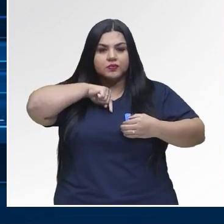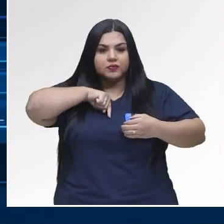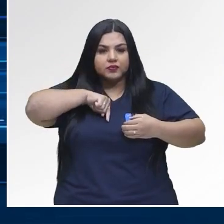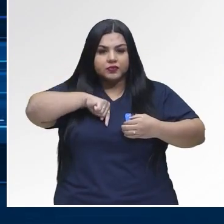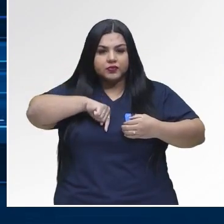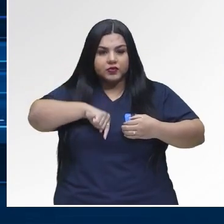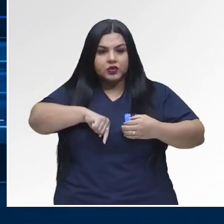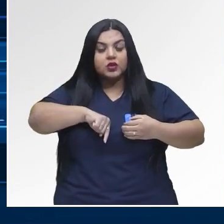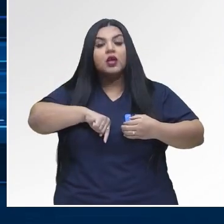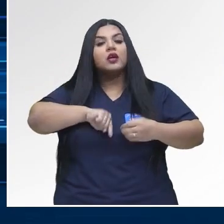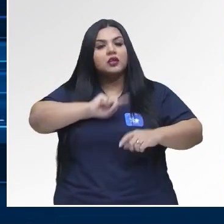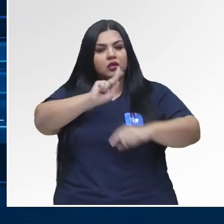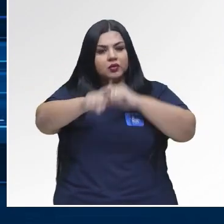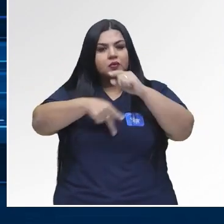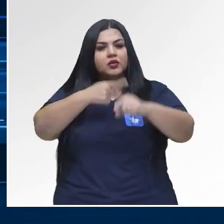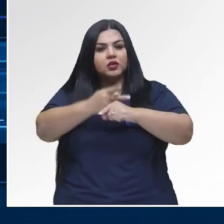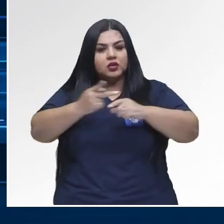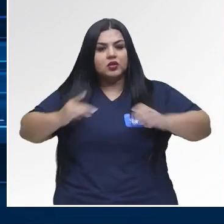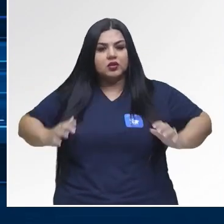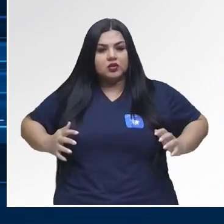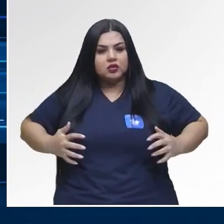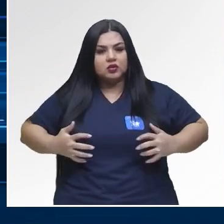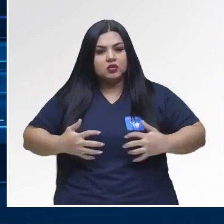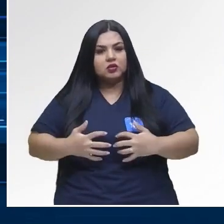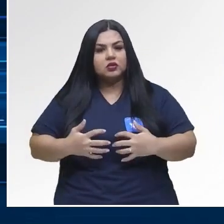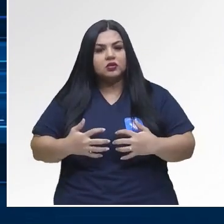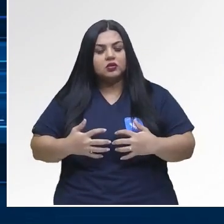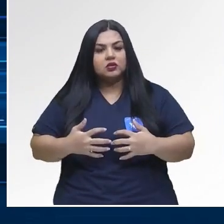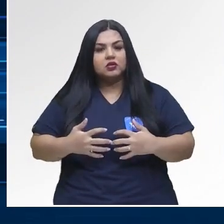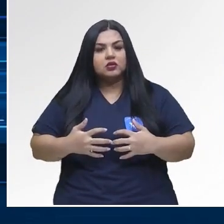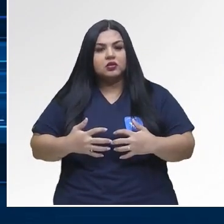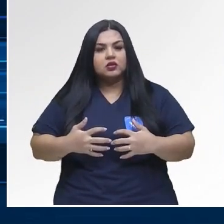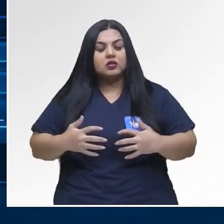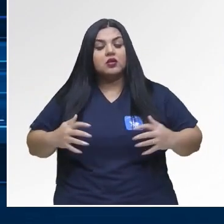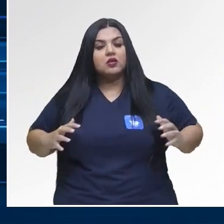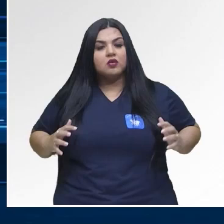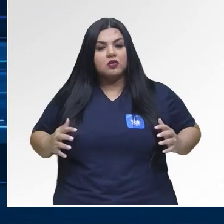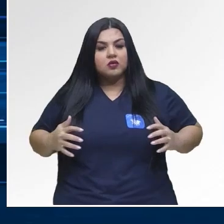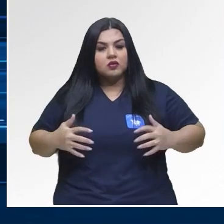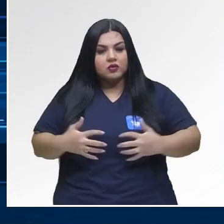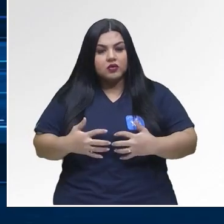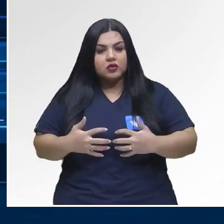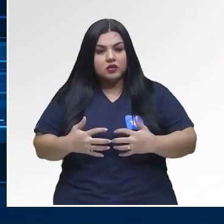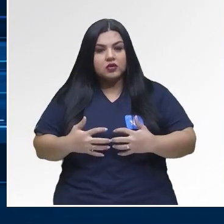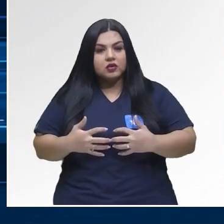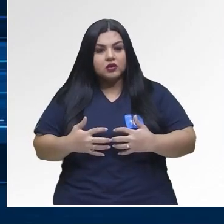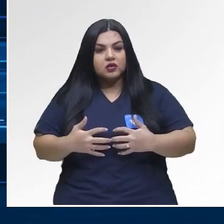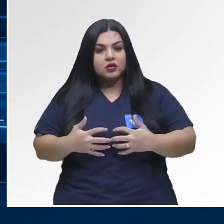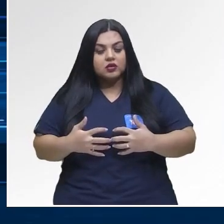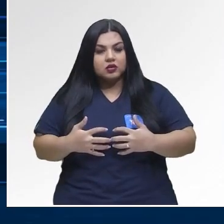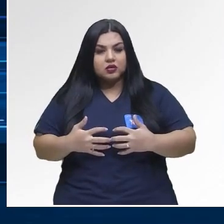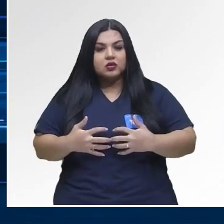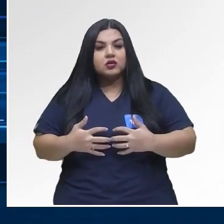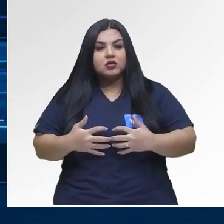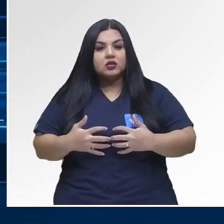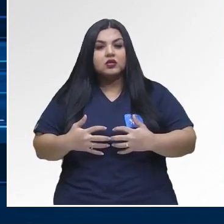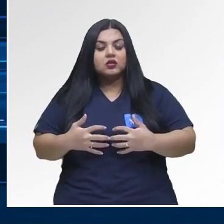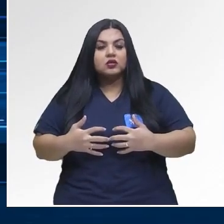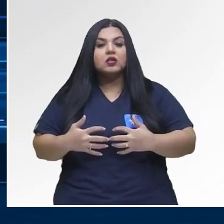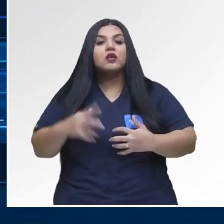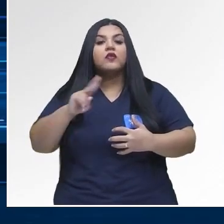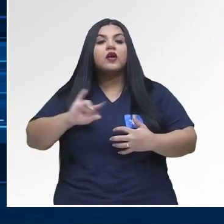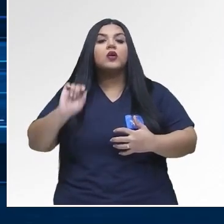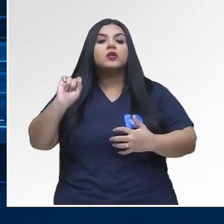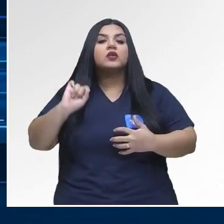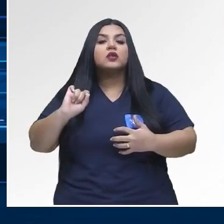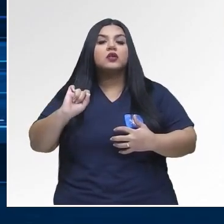E o contrário, quando o músculo relaxa, né, o diafragma volta para o seu tamanho original e as costelas também, o que vai